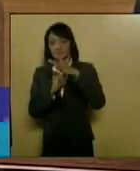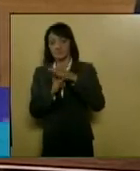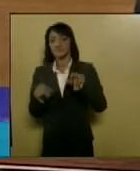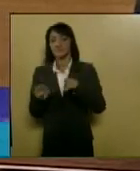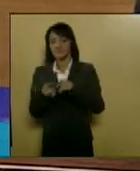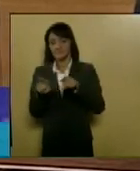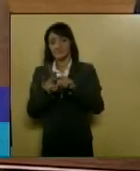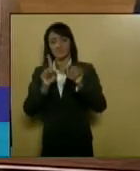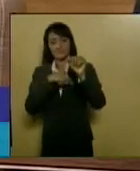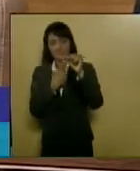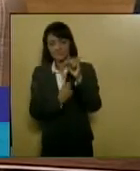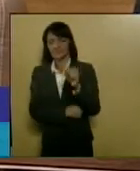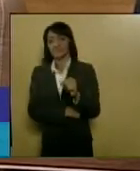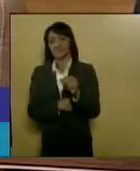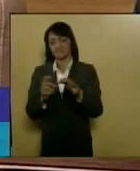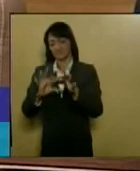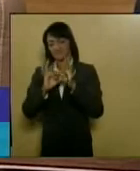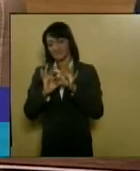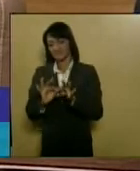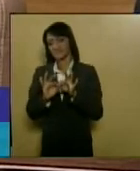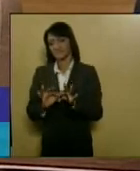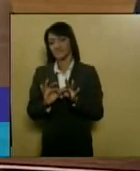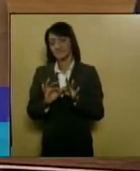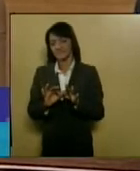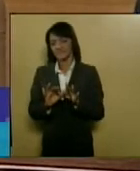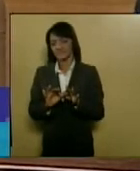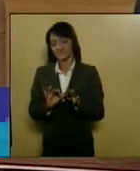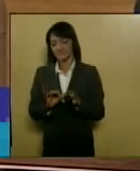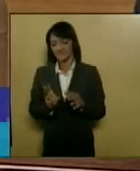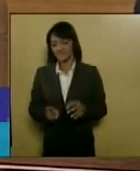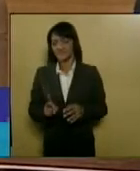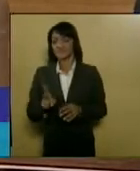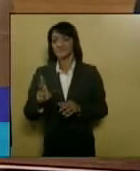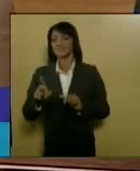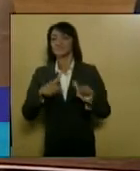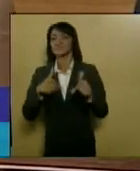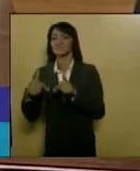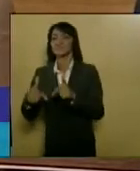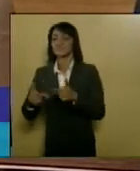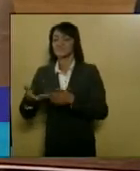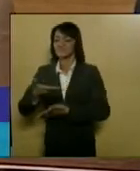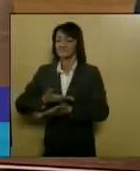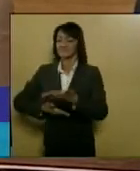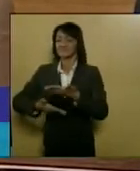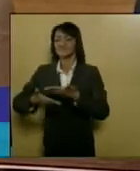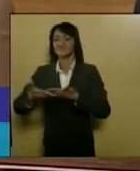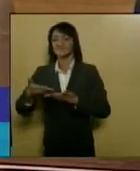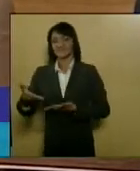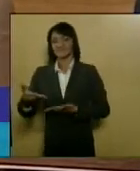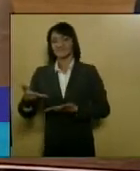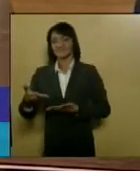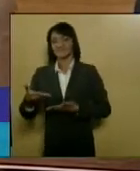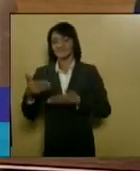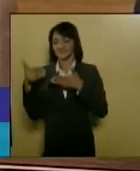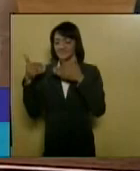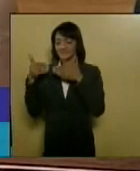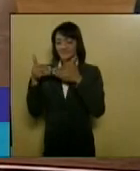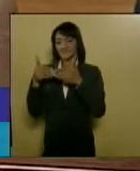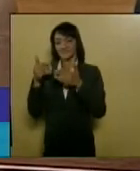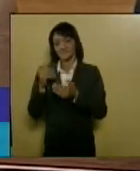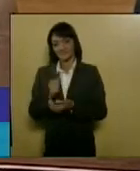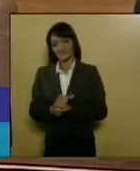essas instituições, além de fortalecidas, elas têm que trabalhar em harmonia, em sintonia. E